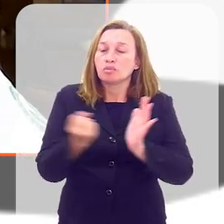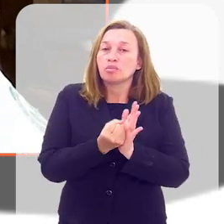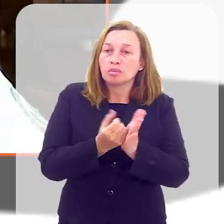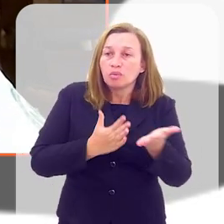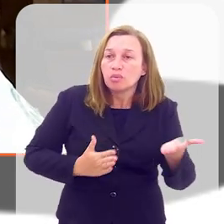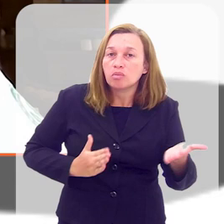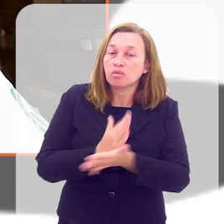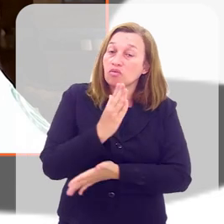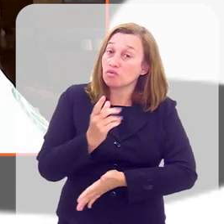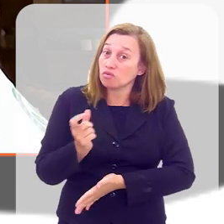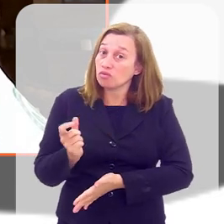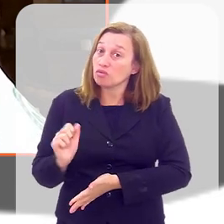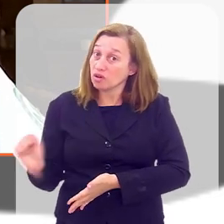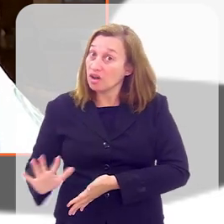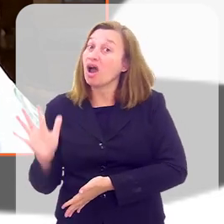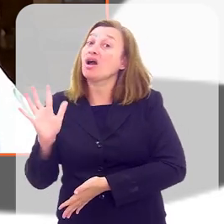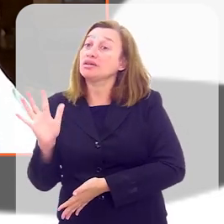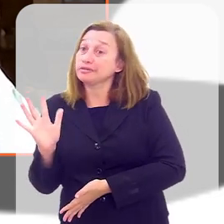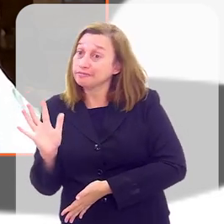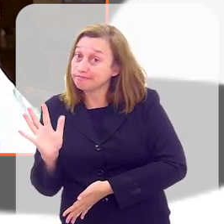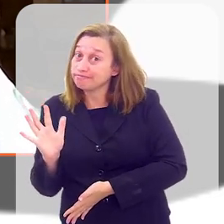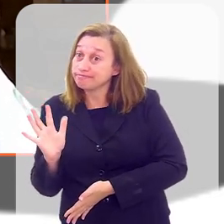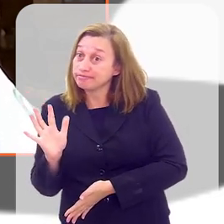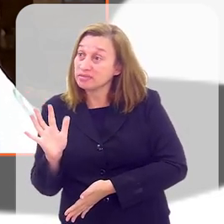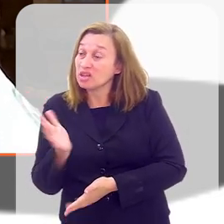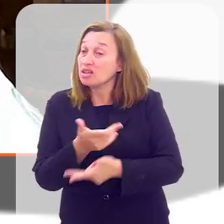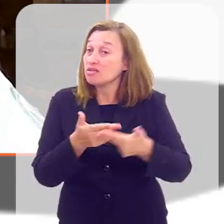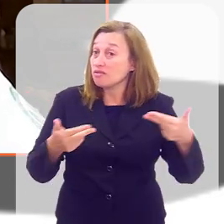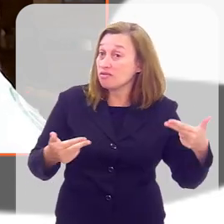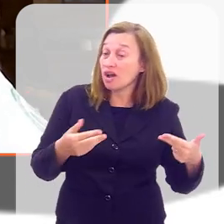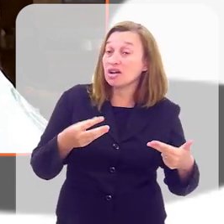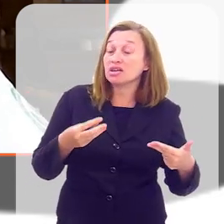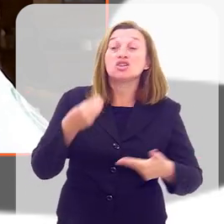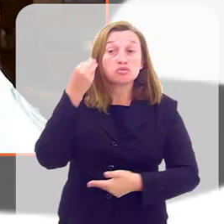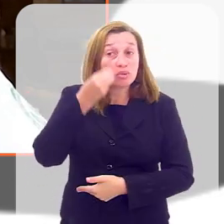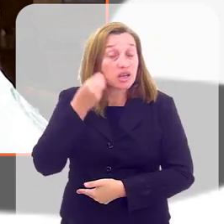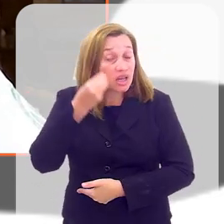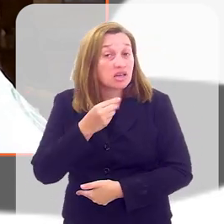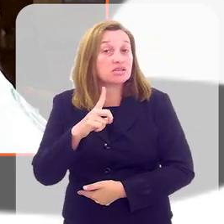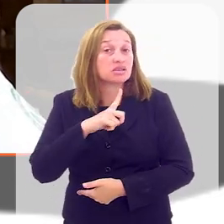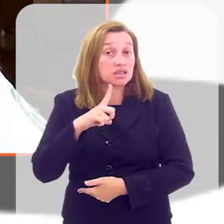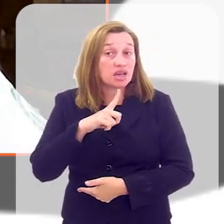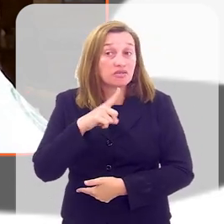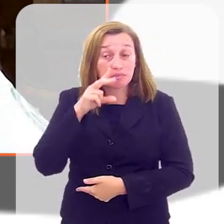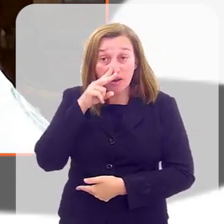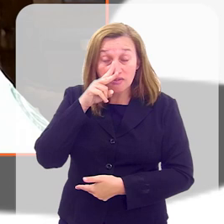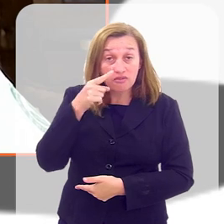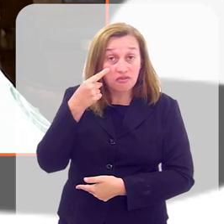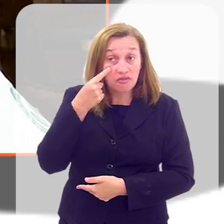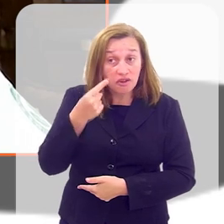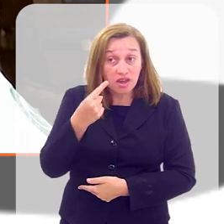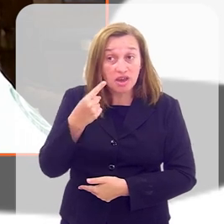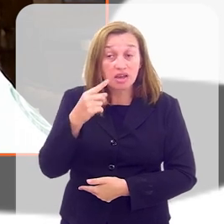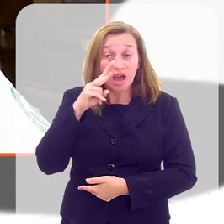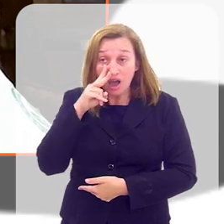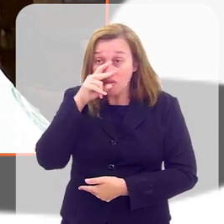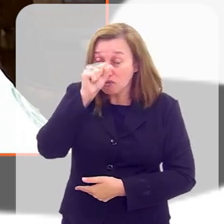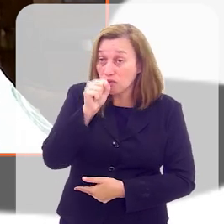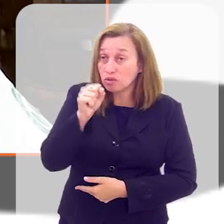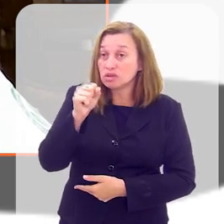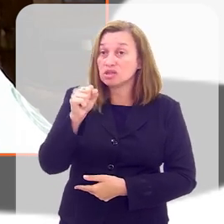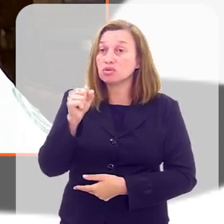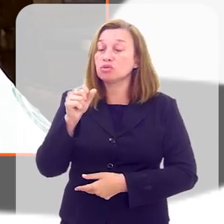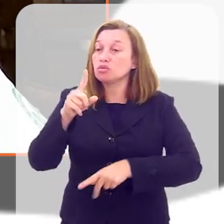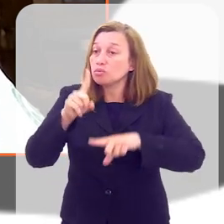certificado os tocaram esse tempo passou por vários testes de resistência de